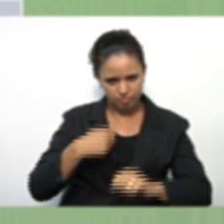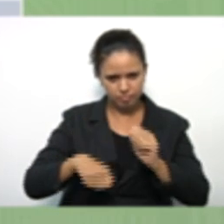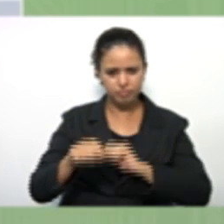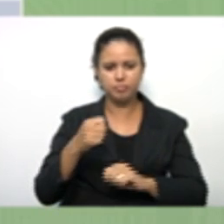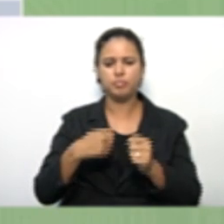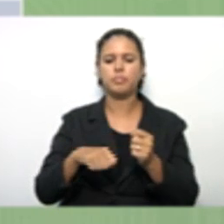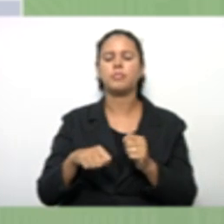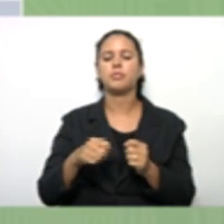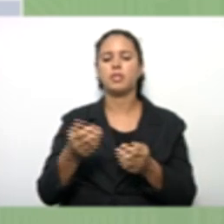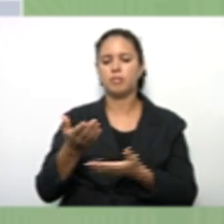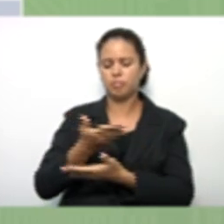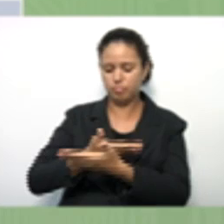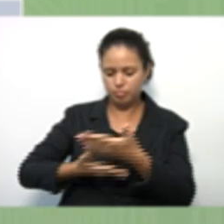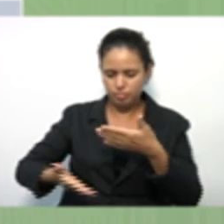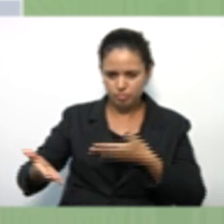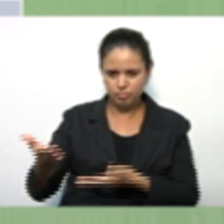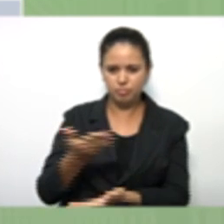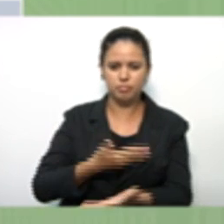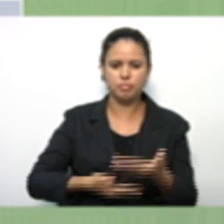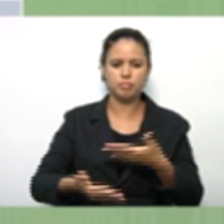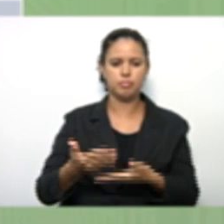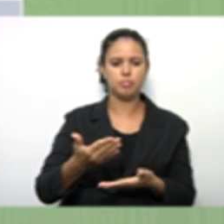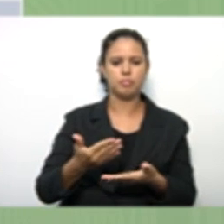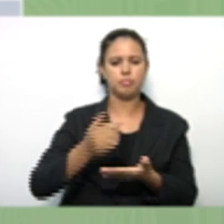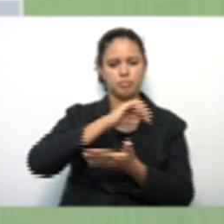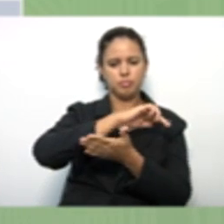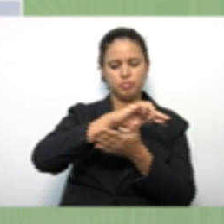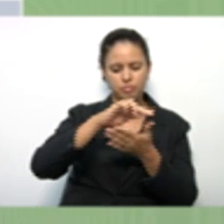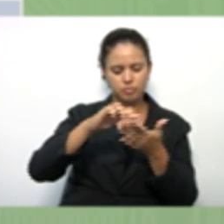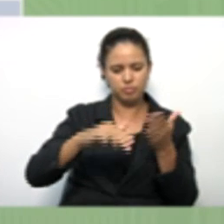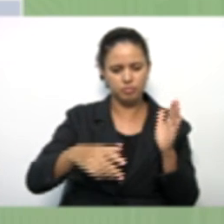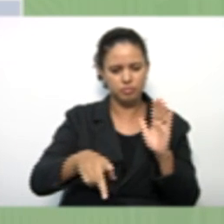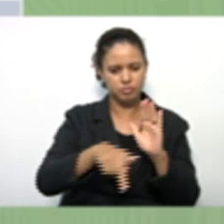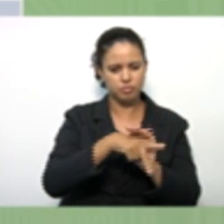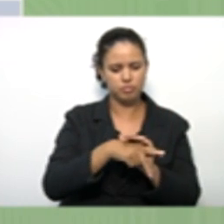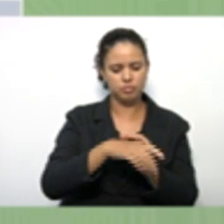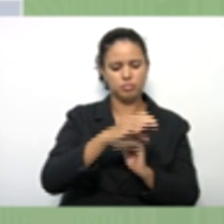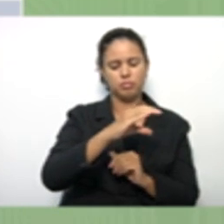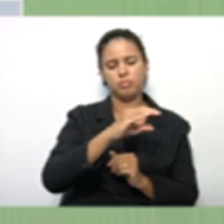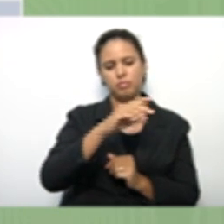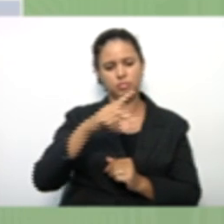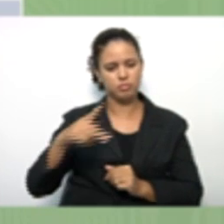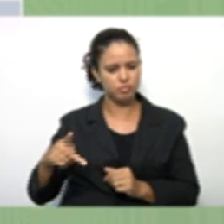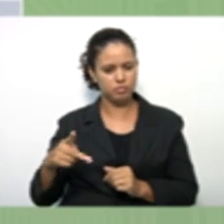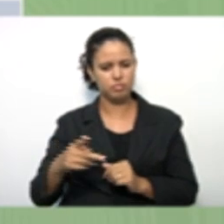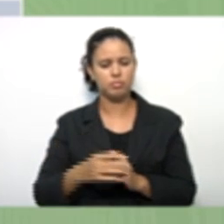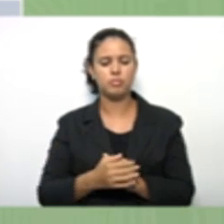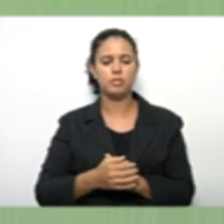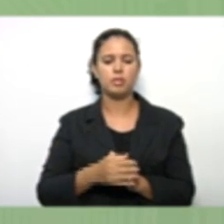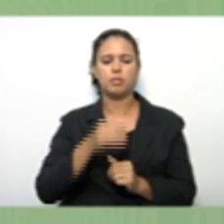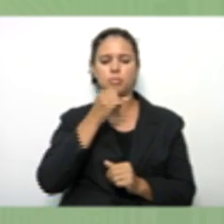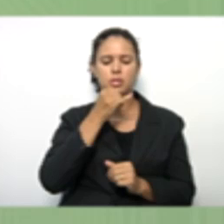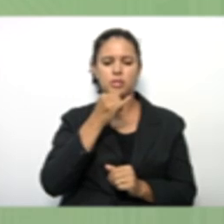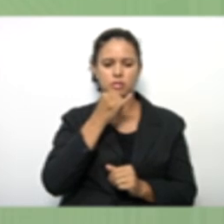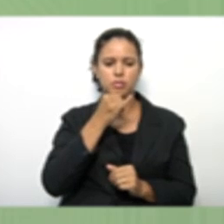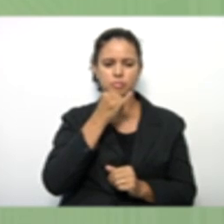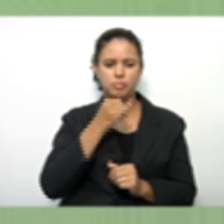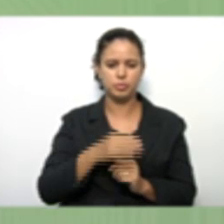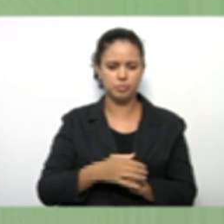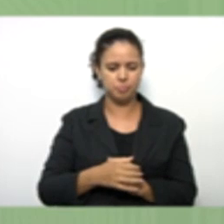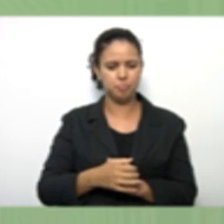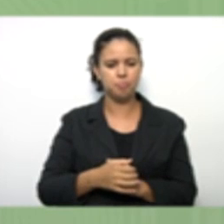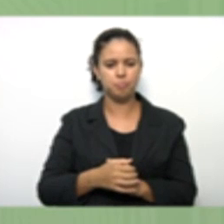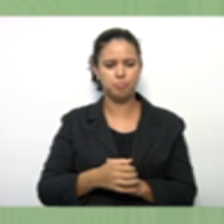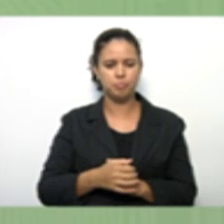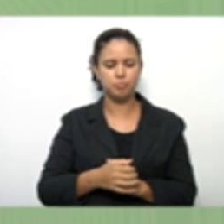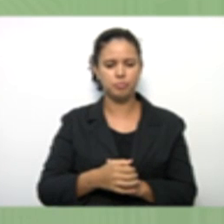ativo antes da ocorrência, né? Então, nós temos equivalente de caixa 300 mil, veículos 200. Aí